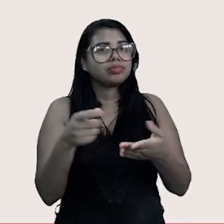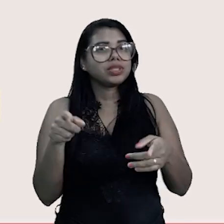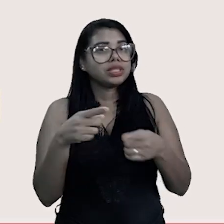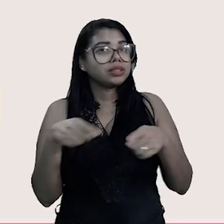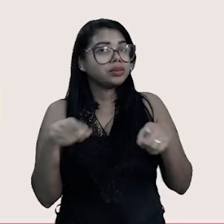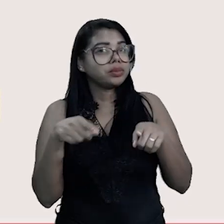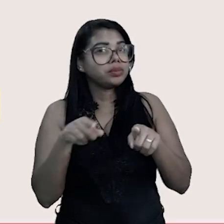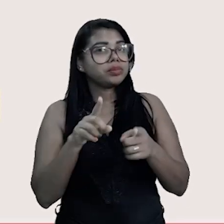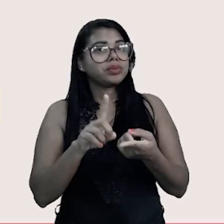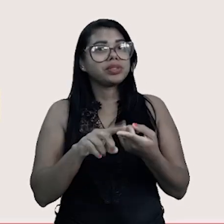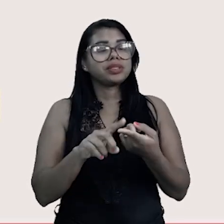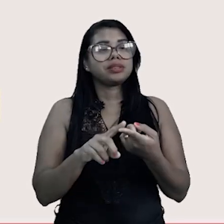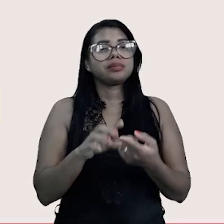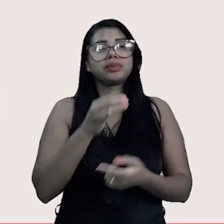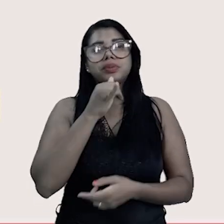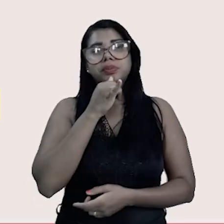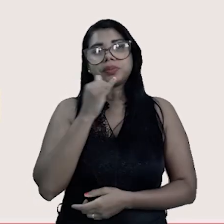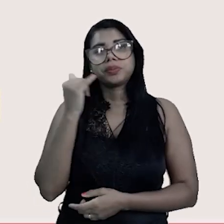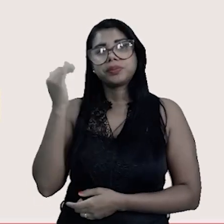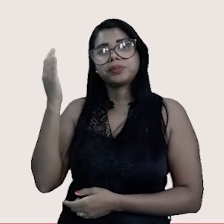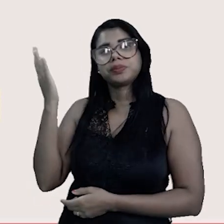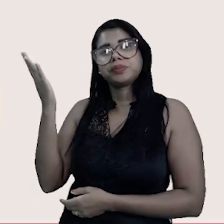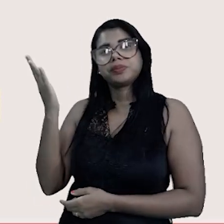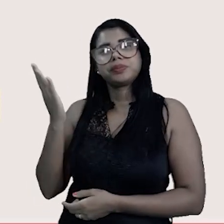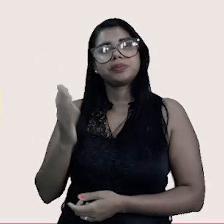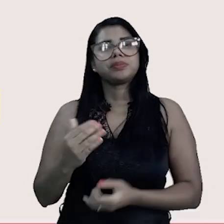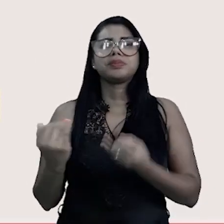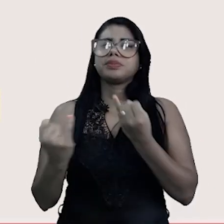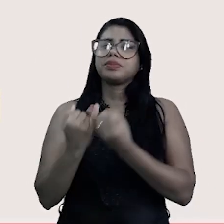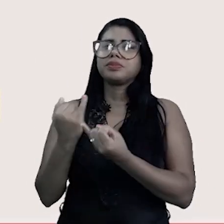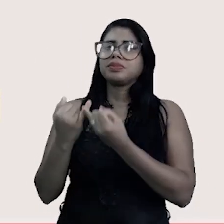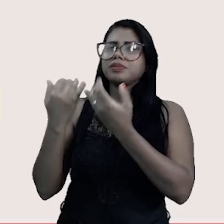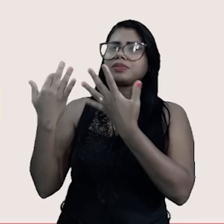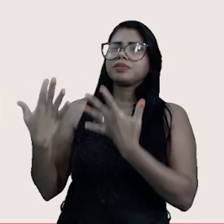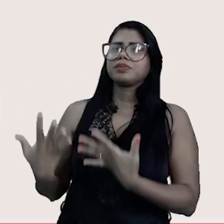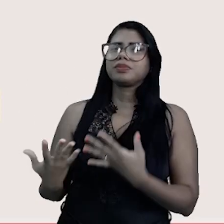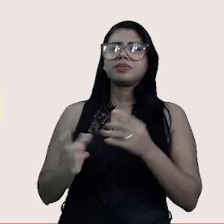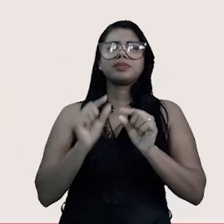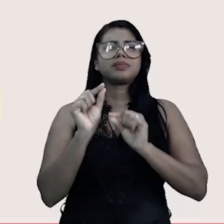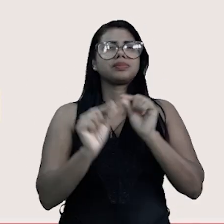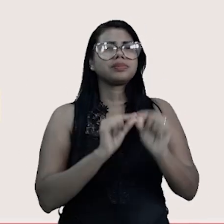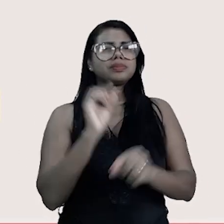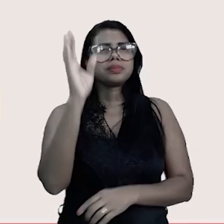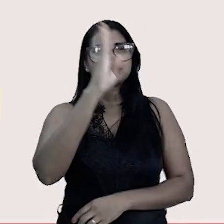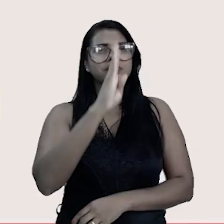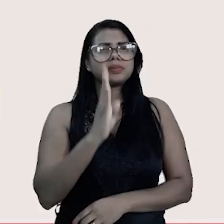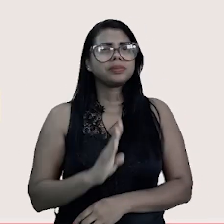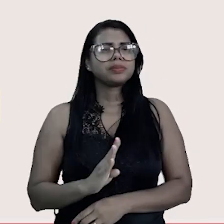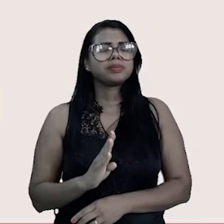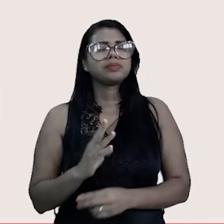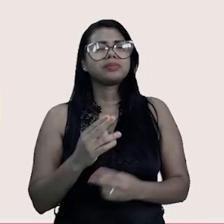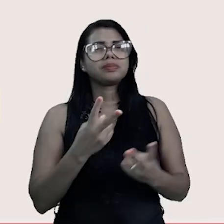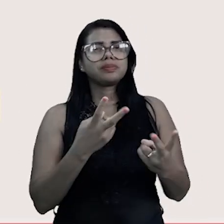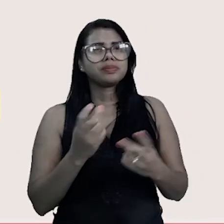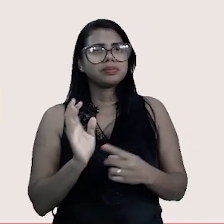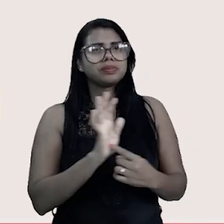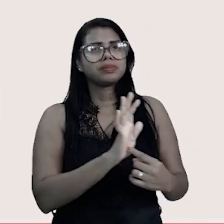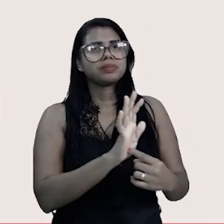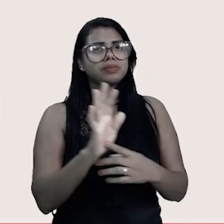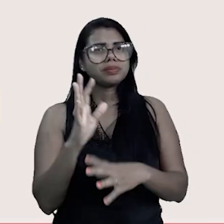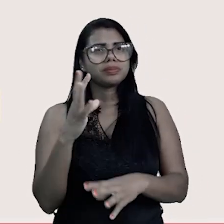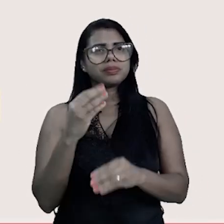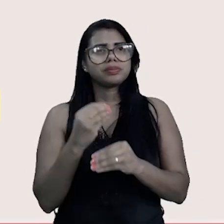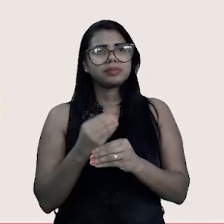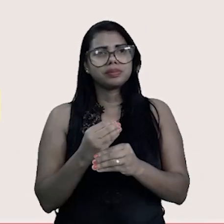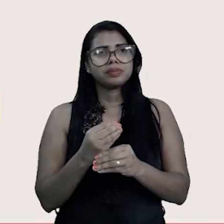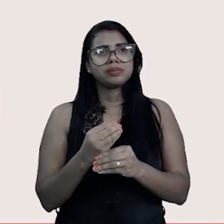ó. O que me parece inexplicável é que os brasileiros persistamos em comer essa coisinha verde